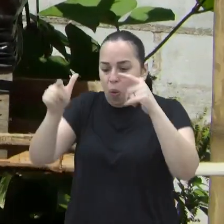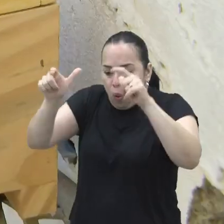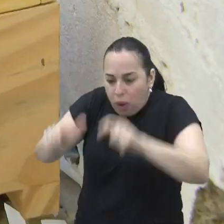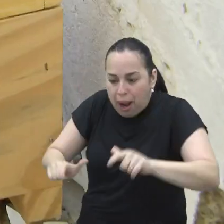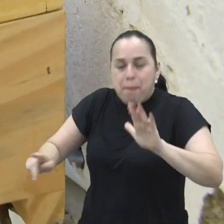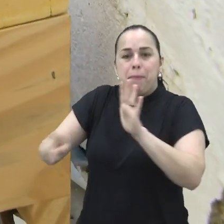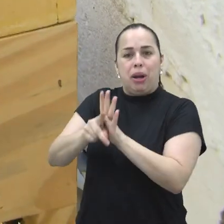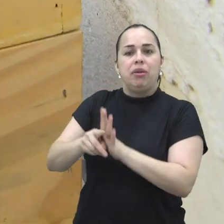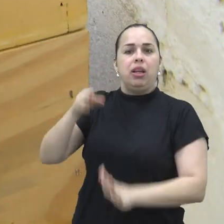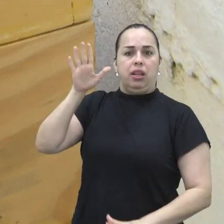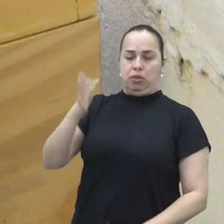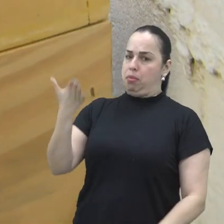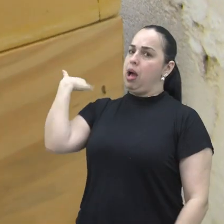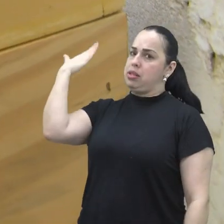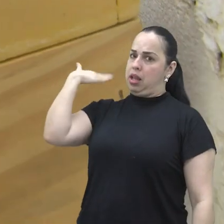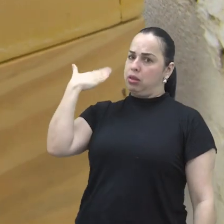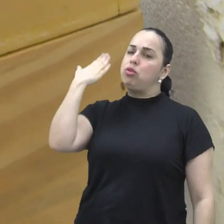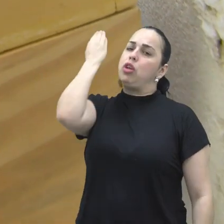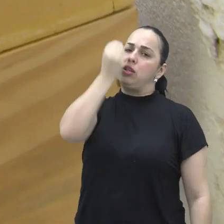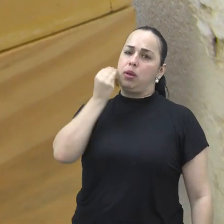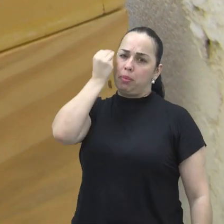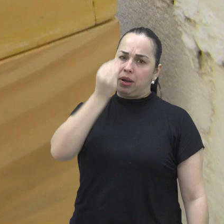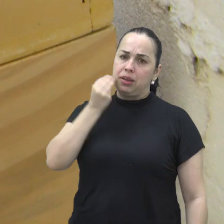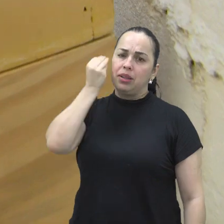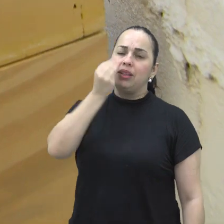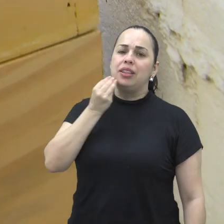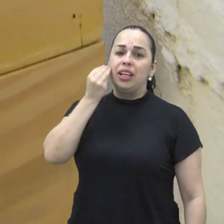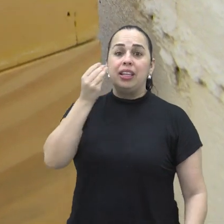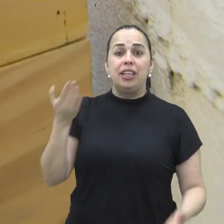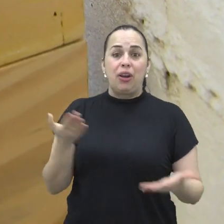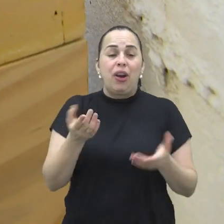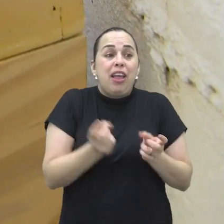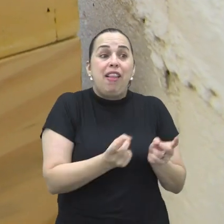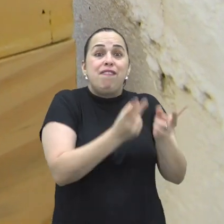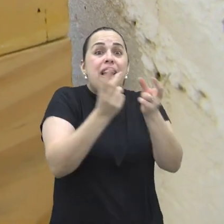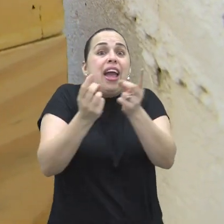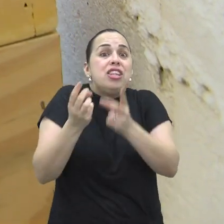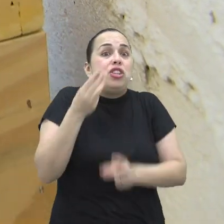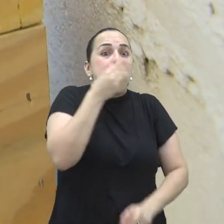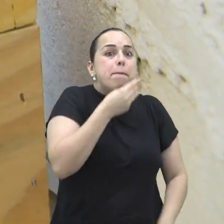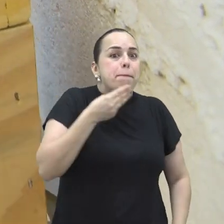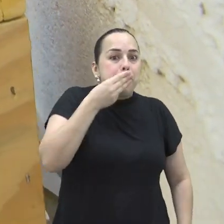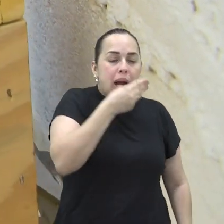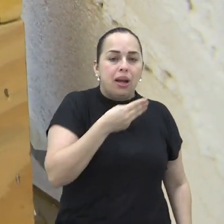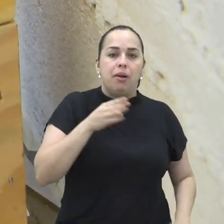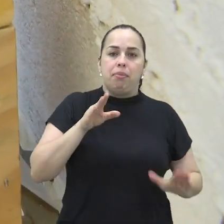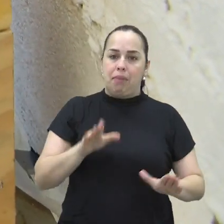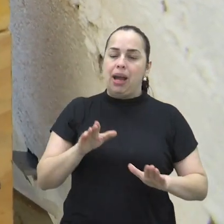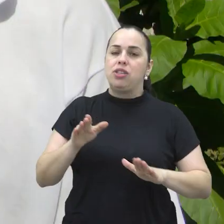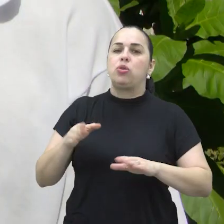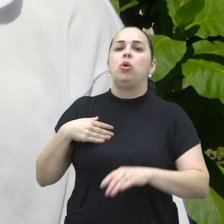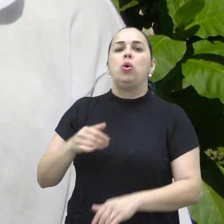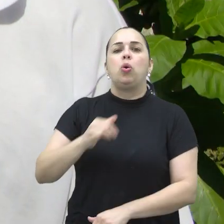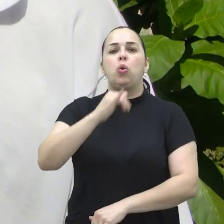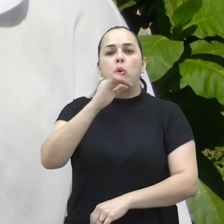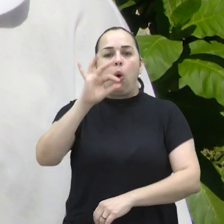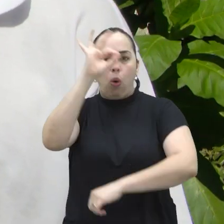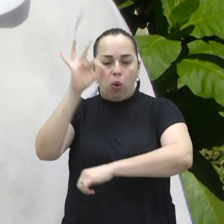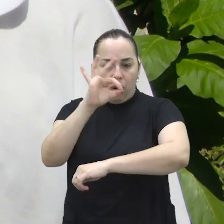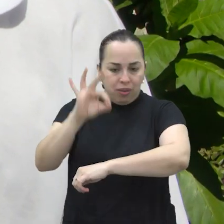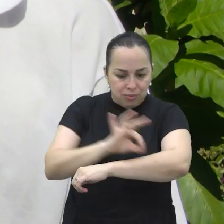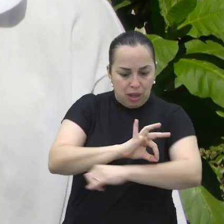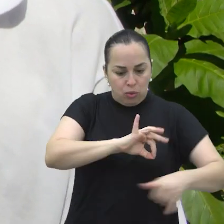quintal. Experiência ele já tinha. É apicultor e vende mel, mas de abelhas com ferrão. Eu trabalho com